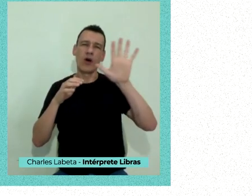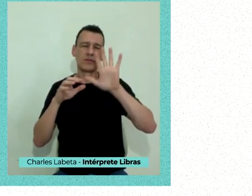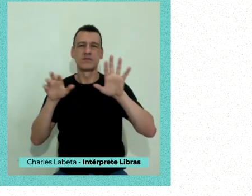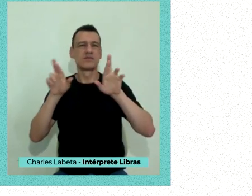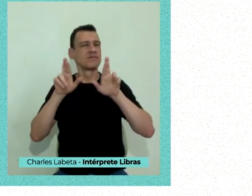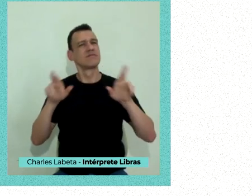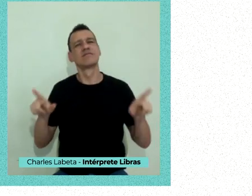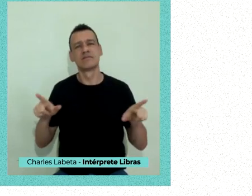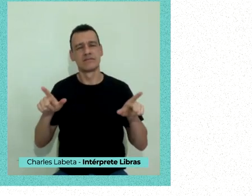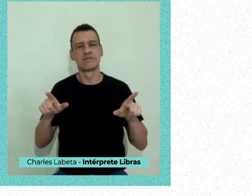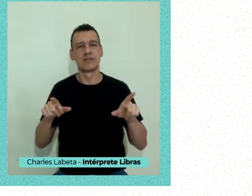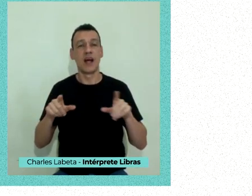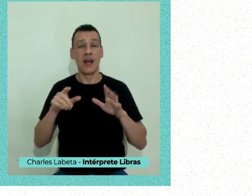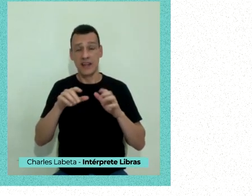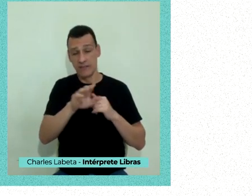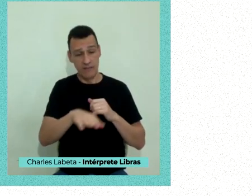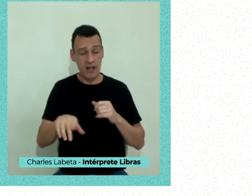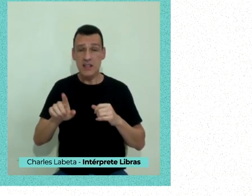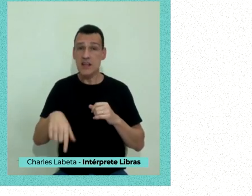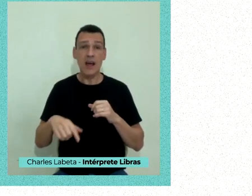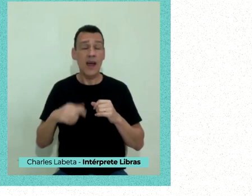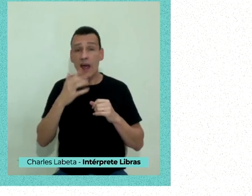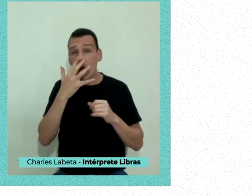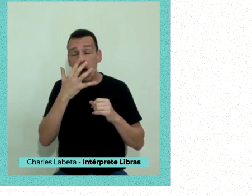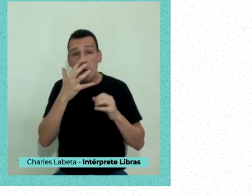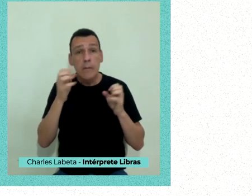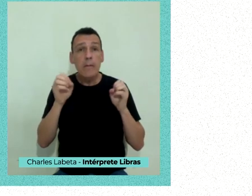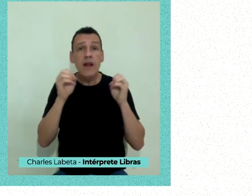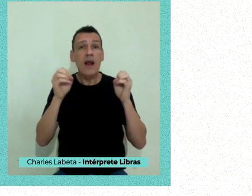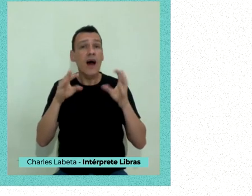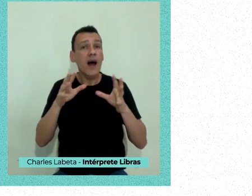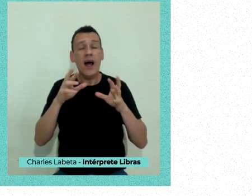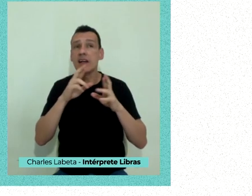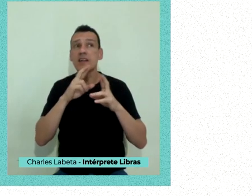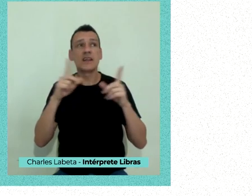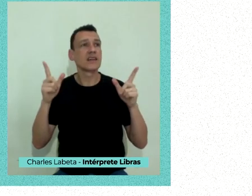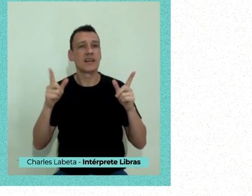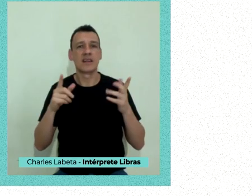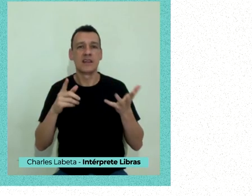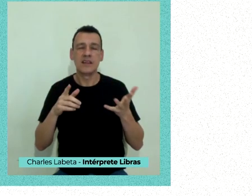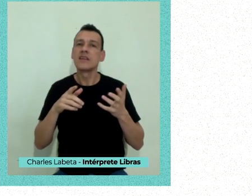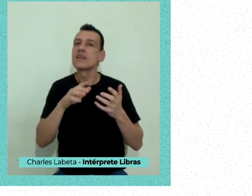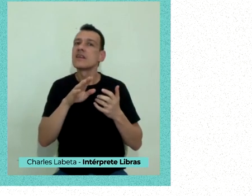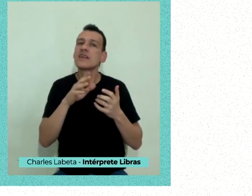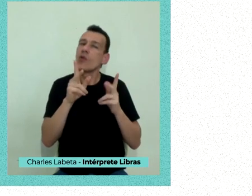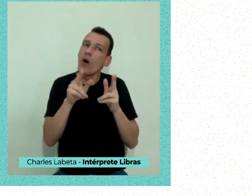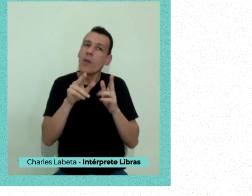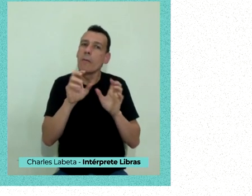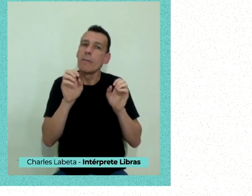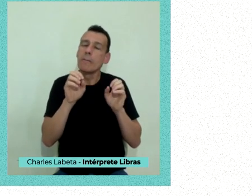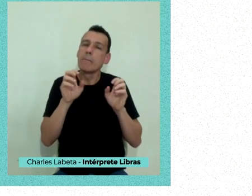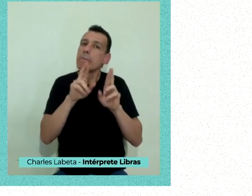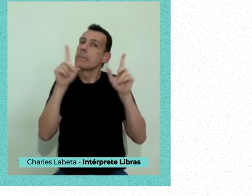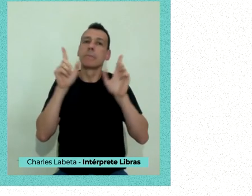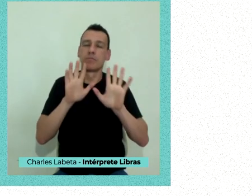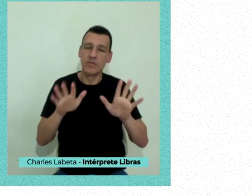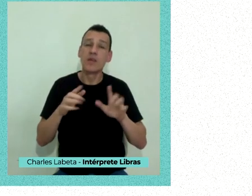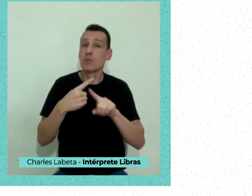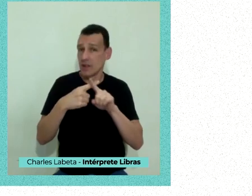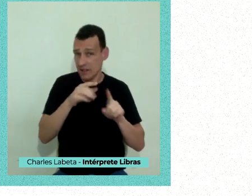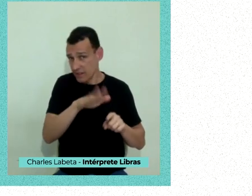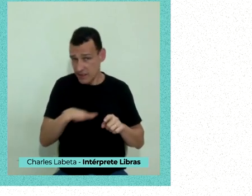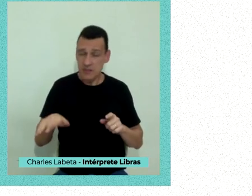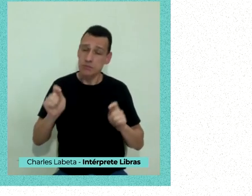infância é o milagre, é a possibilidade das crianças participarem efetivamente da vida em coletivo,